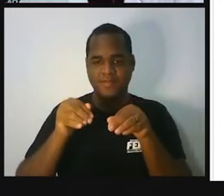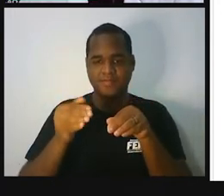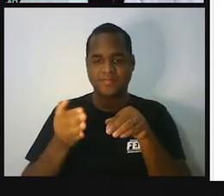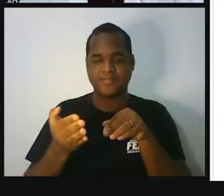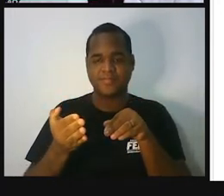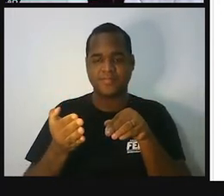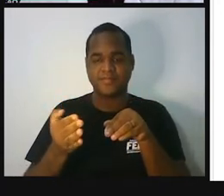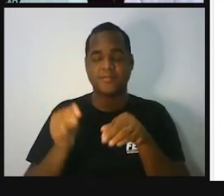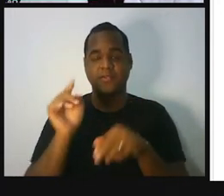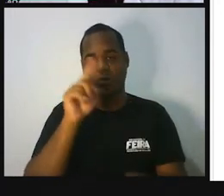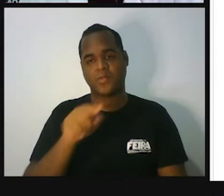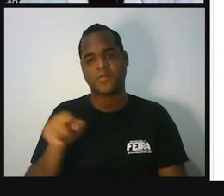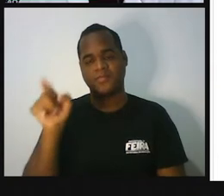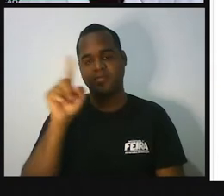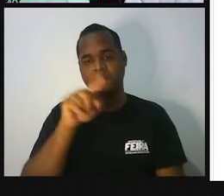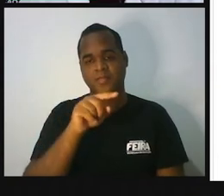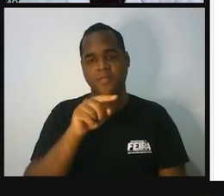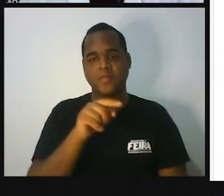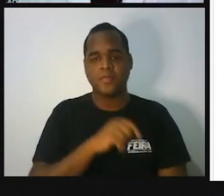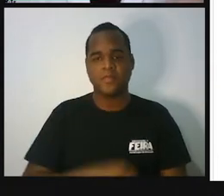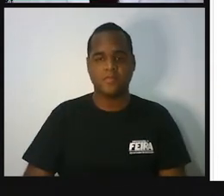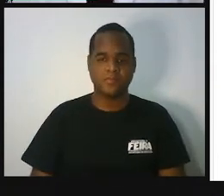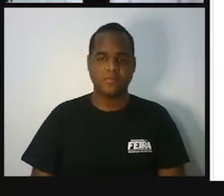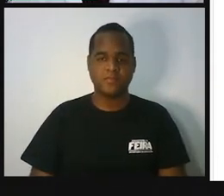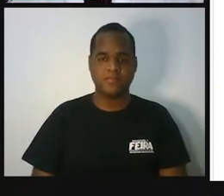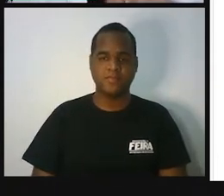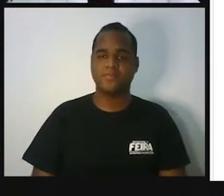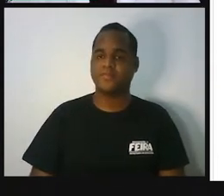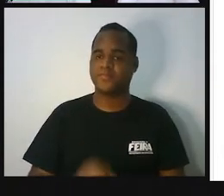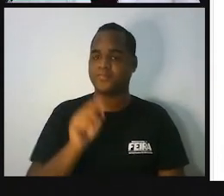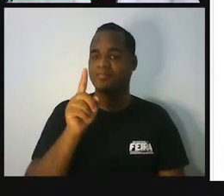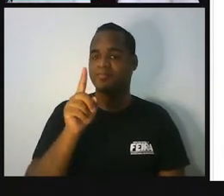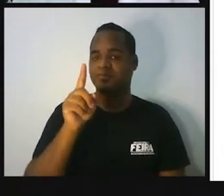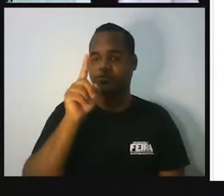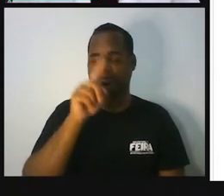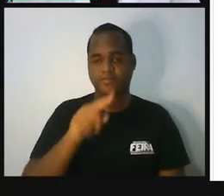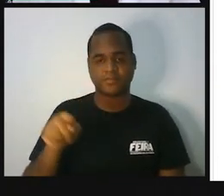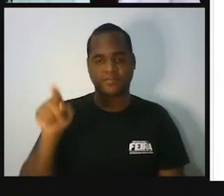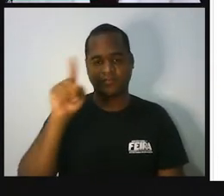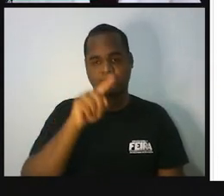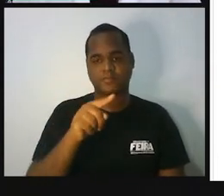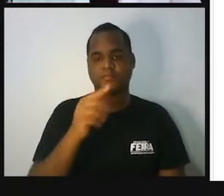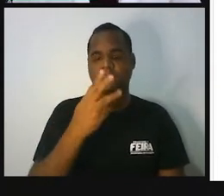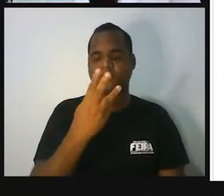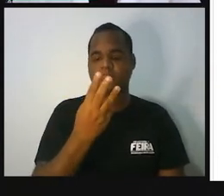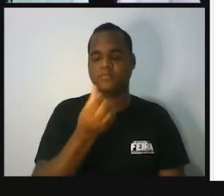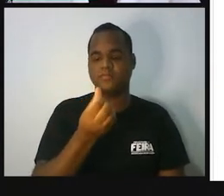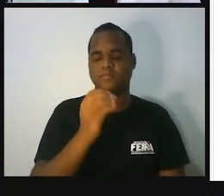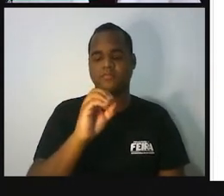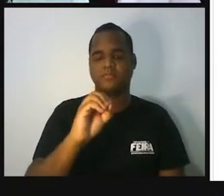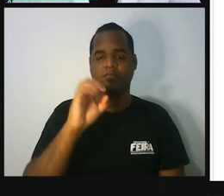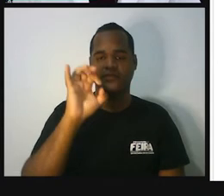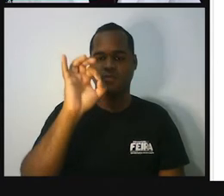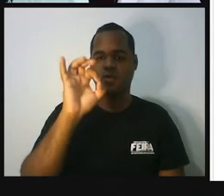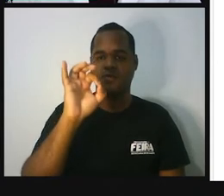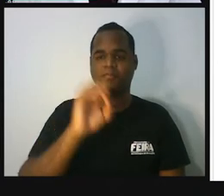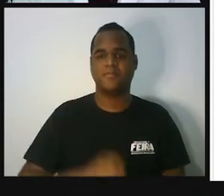Então esse é de uma volta essa uma volta completa a gente diz que tem